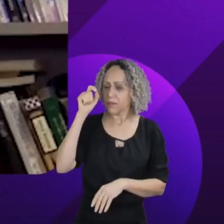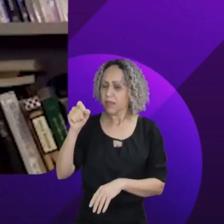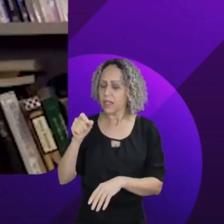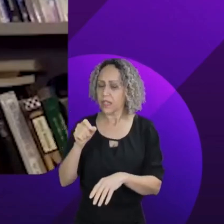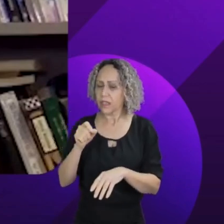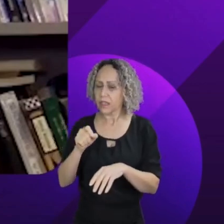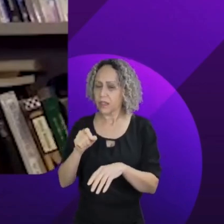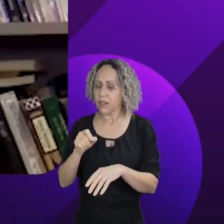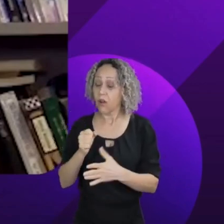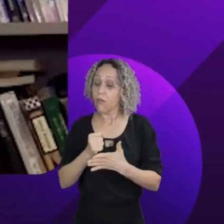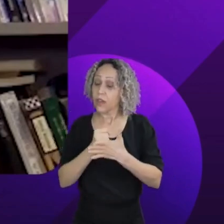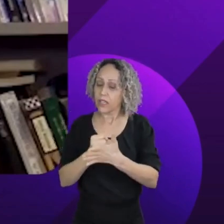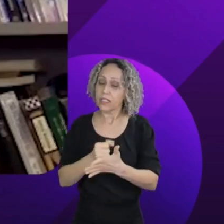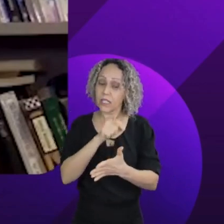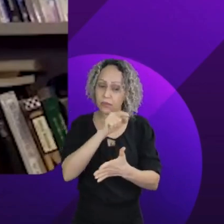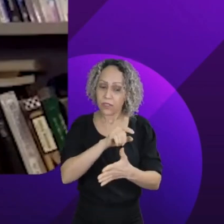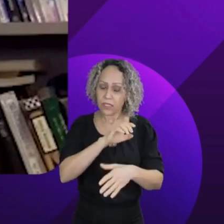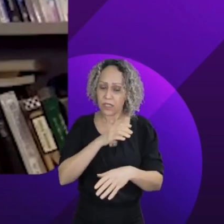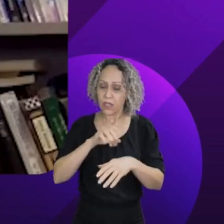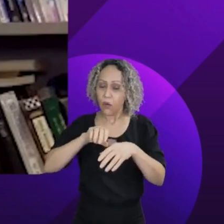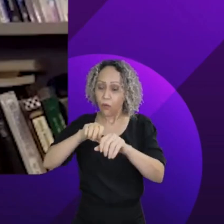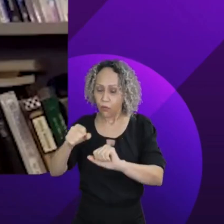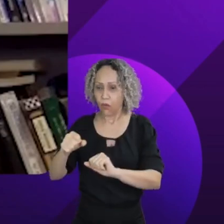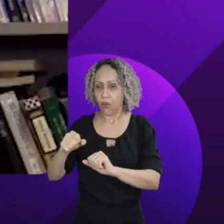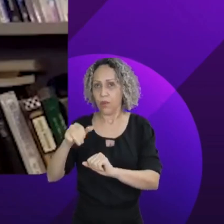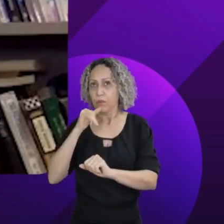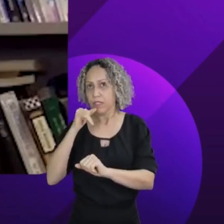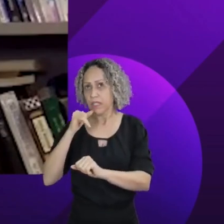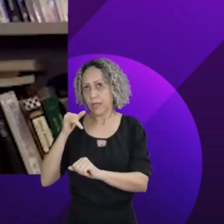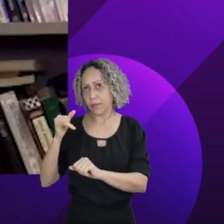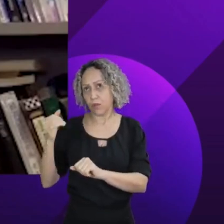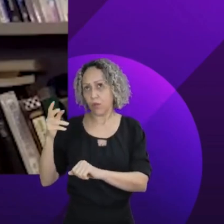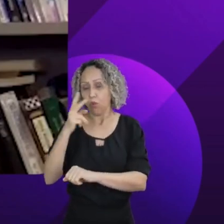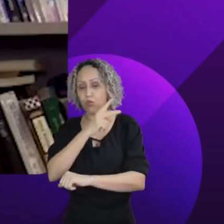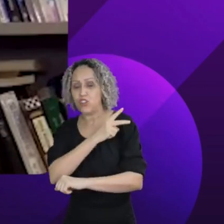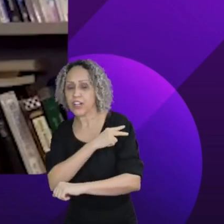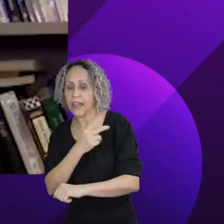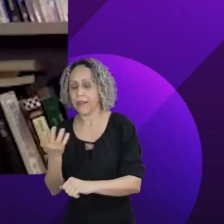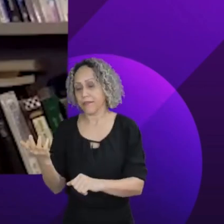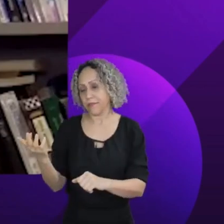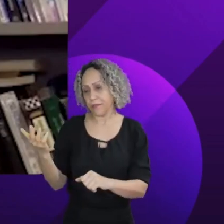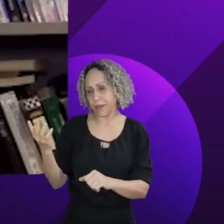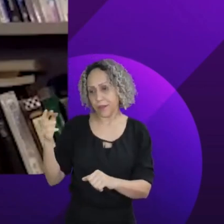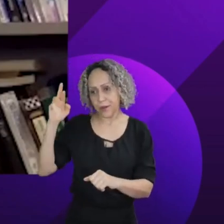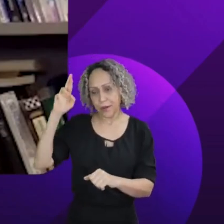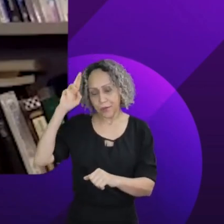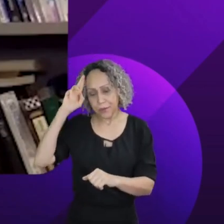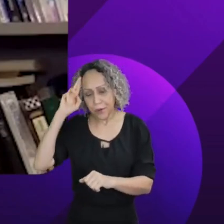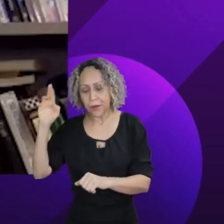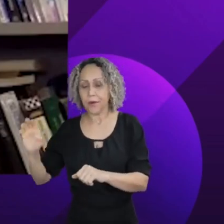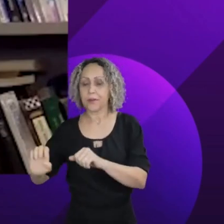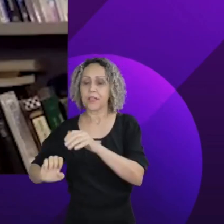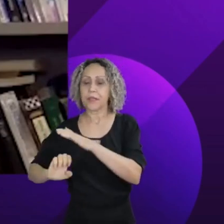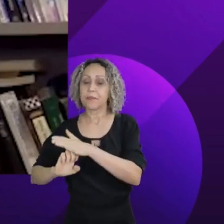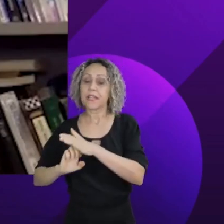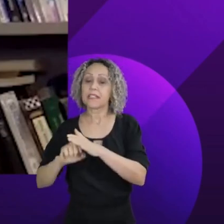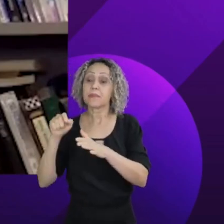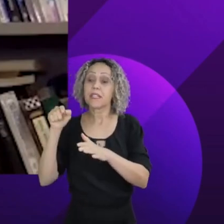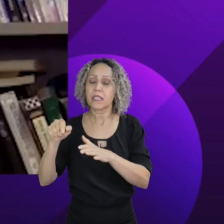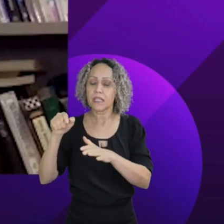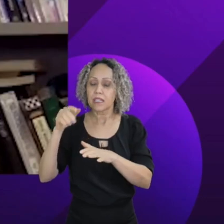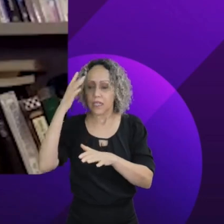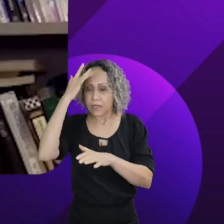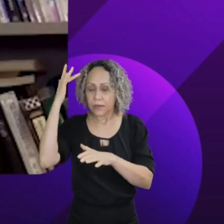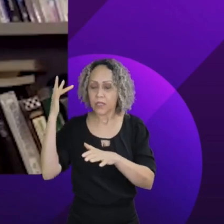mulheres negras de uma maneira geral para replicar a formação para aquela outra que